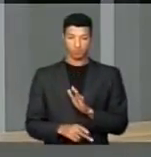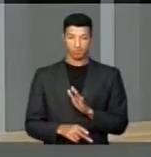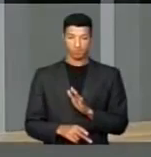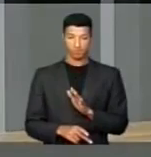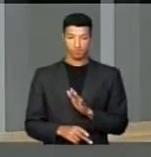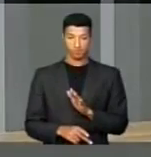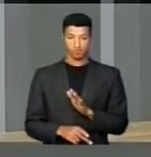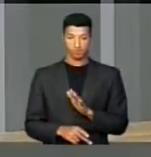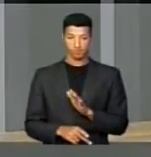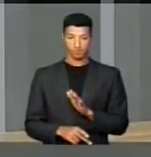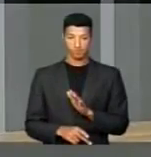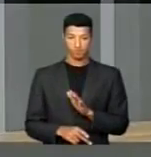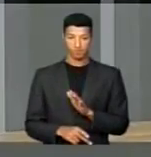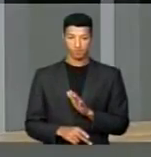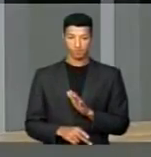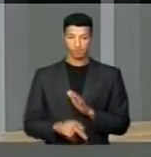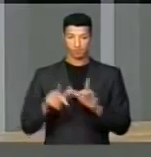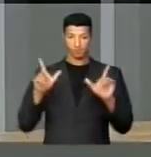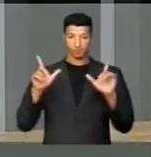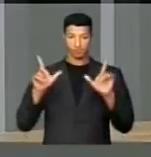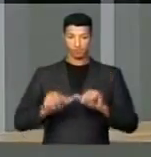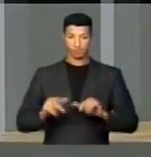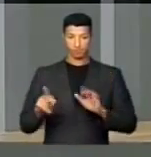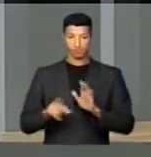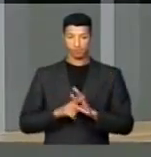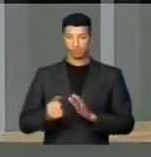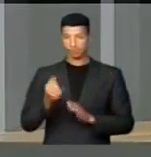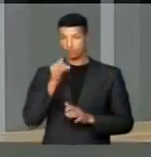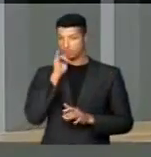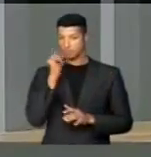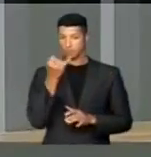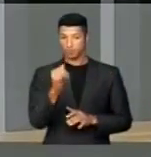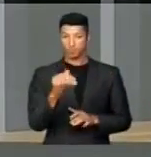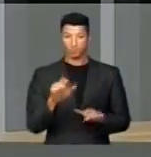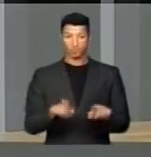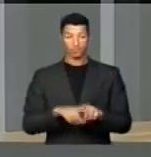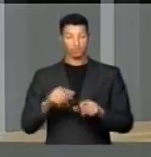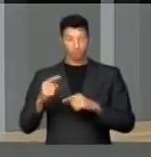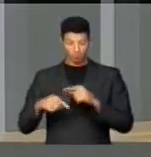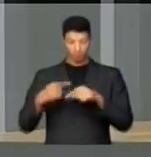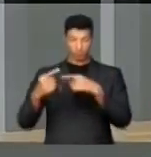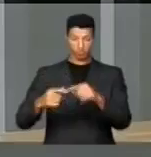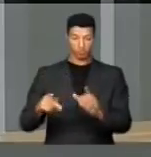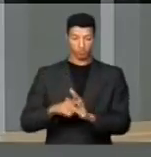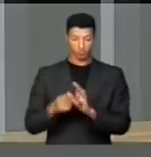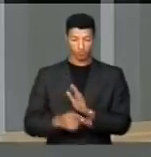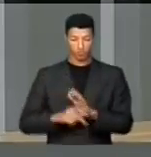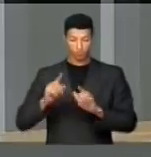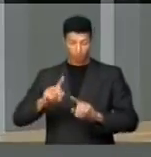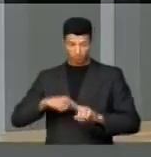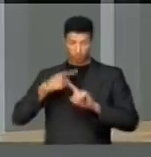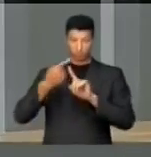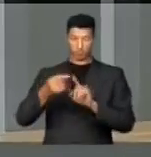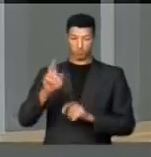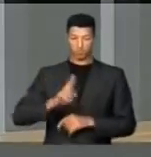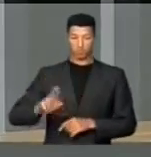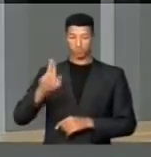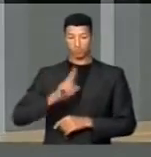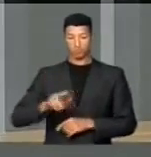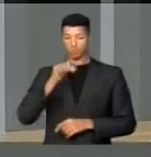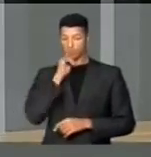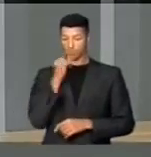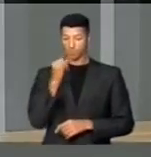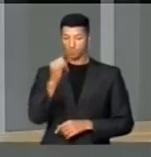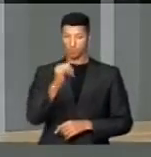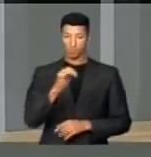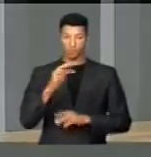de uma redução da energia fóssil e, consequentemente, um aumento do uso da